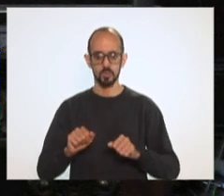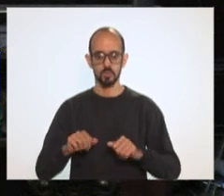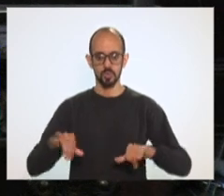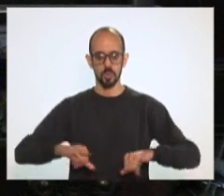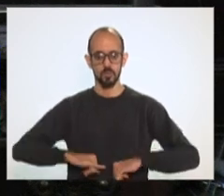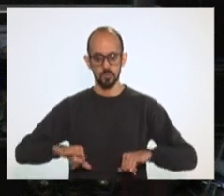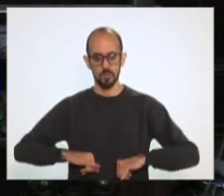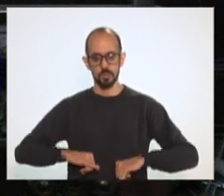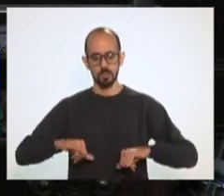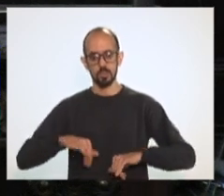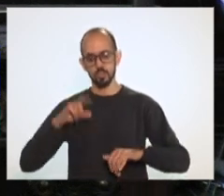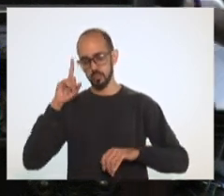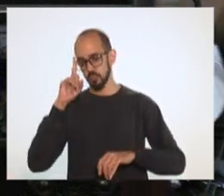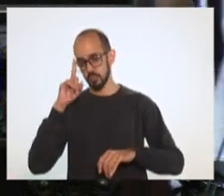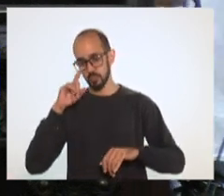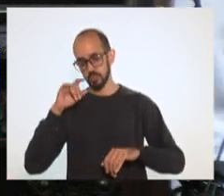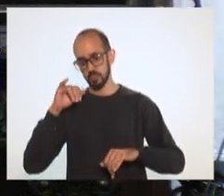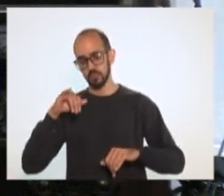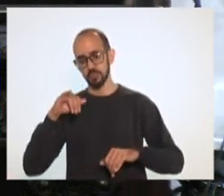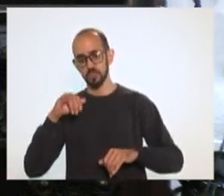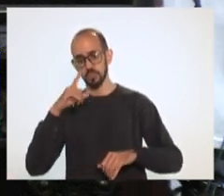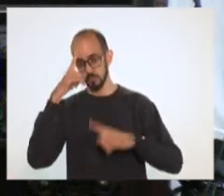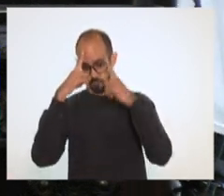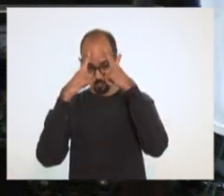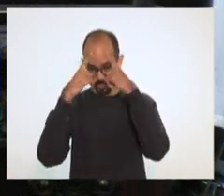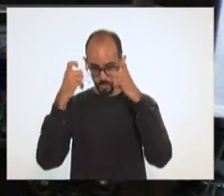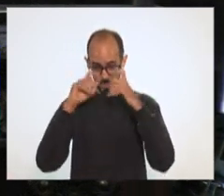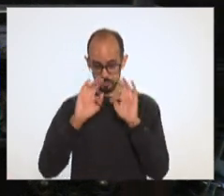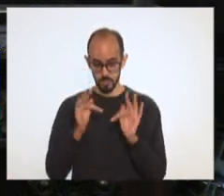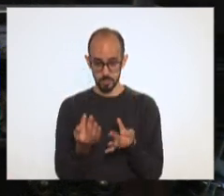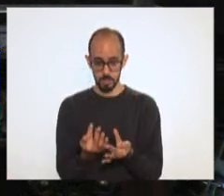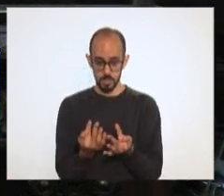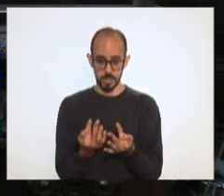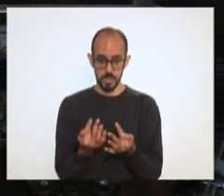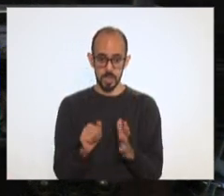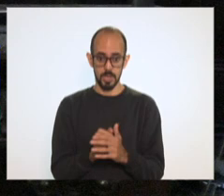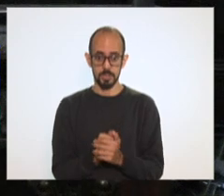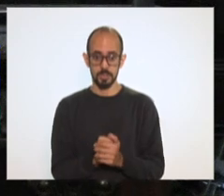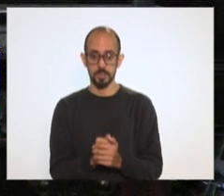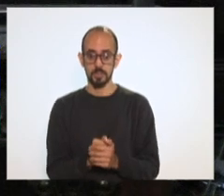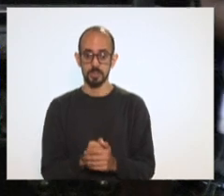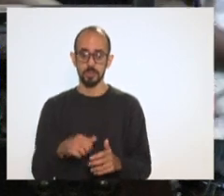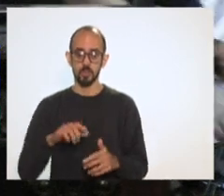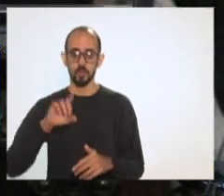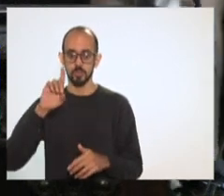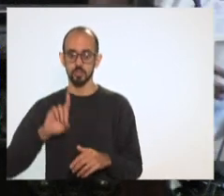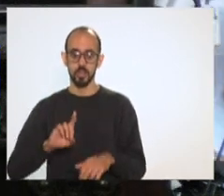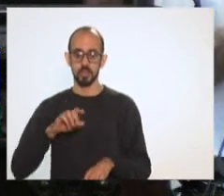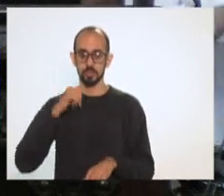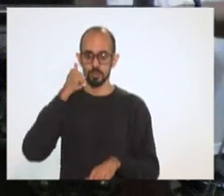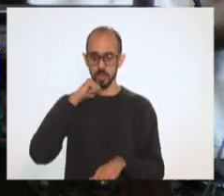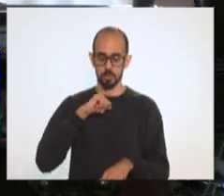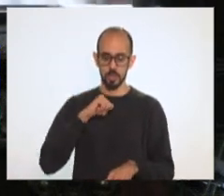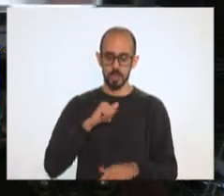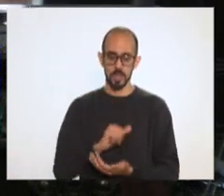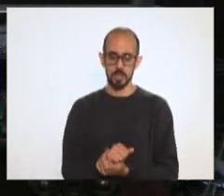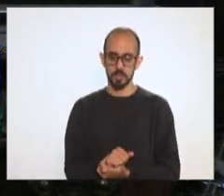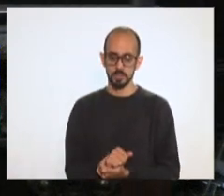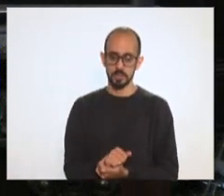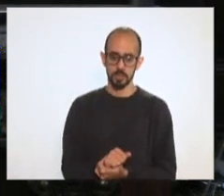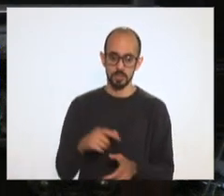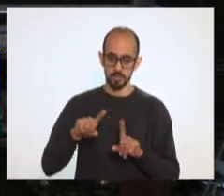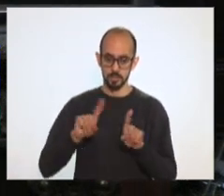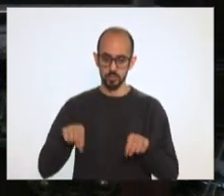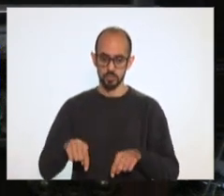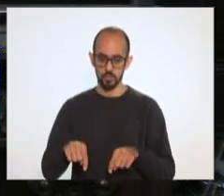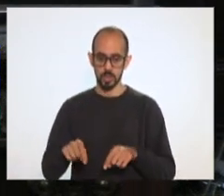comissão de correção pela constitucionalidade com emendas de defesa do direito da mulher favorável com emenda servidores públicos